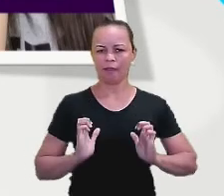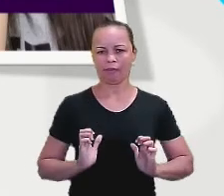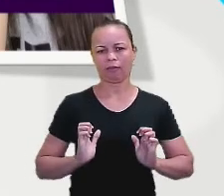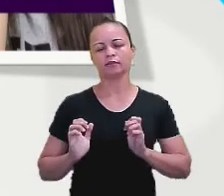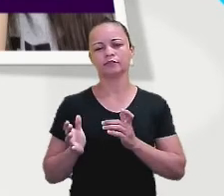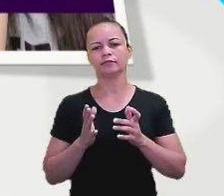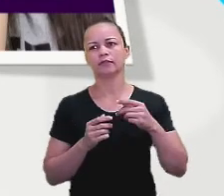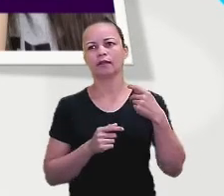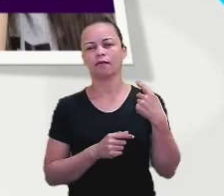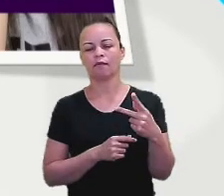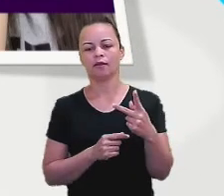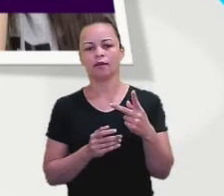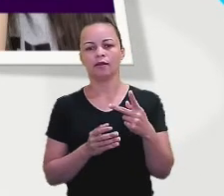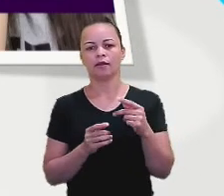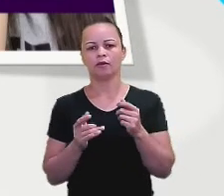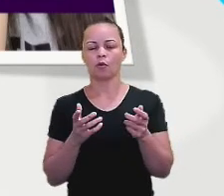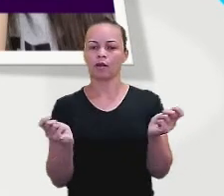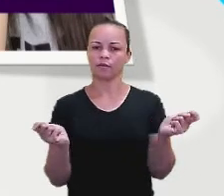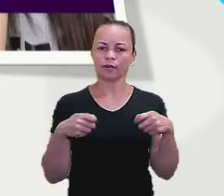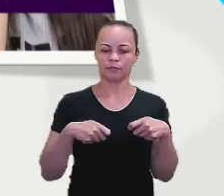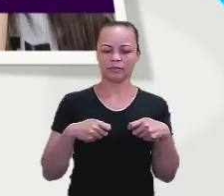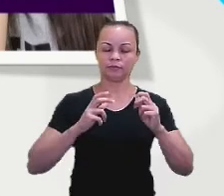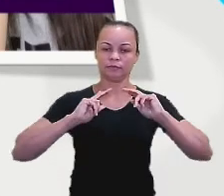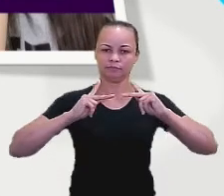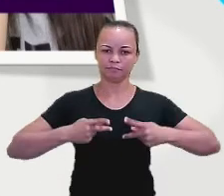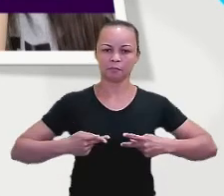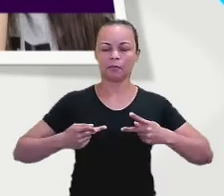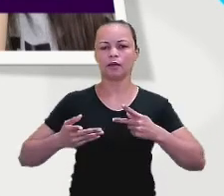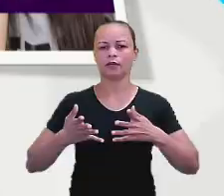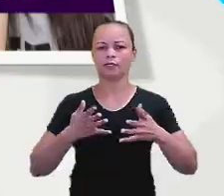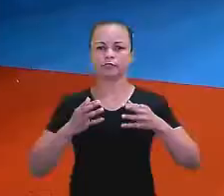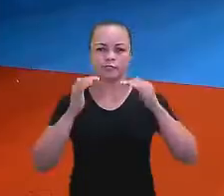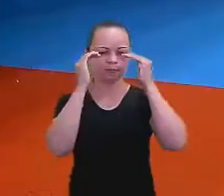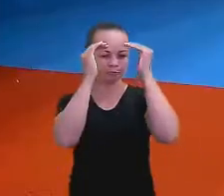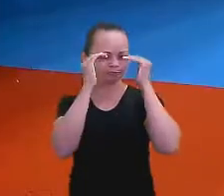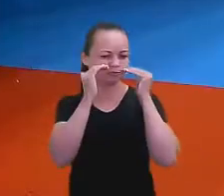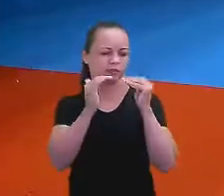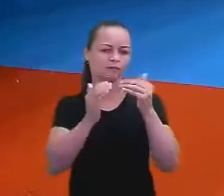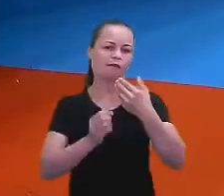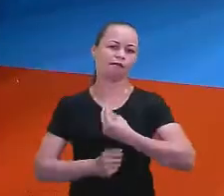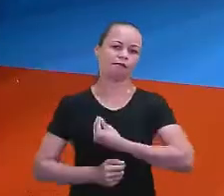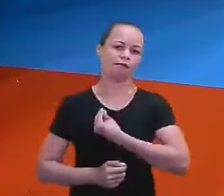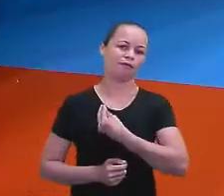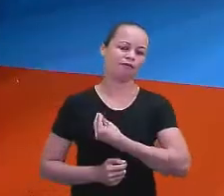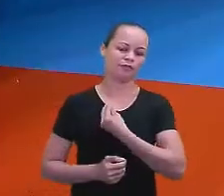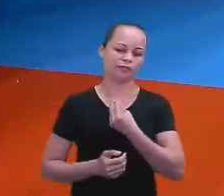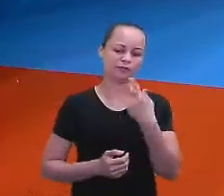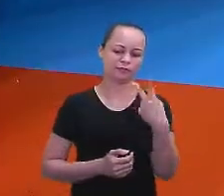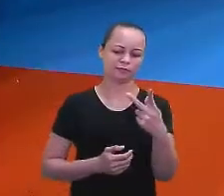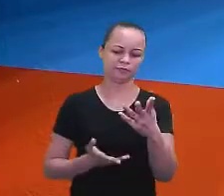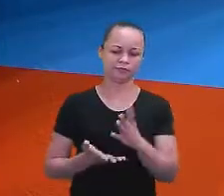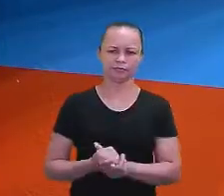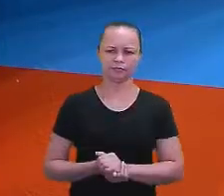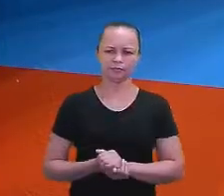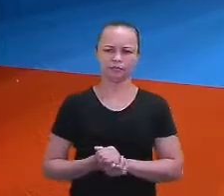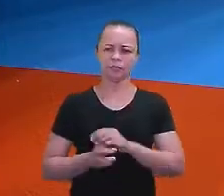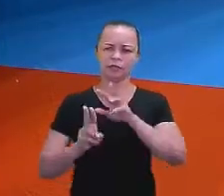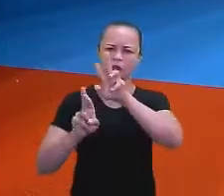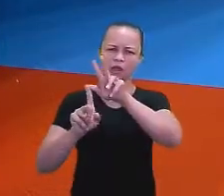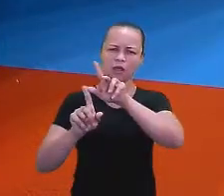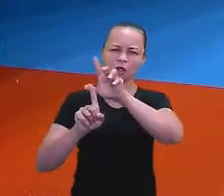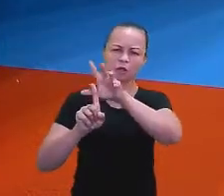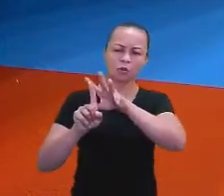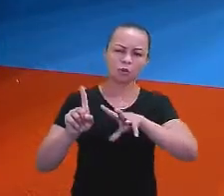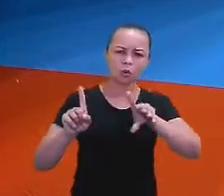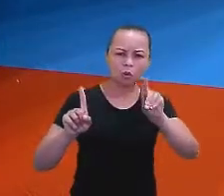a ver, gente, com a própria capacidade humana de respeitar a vida. Essa é a ideia. Clones humanos, é